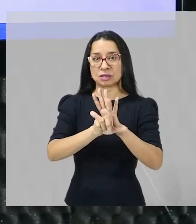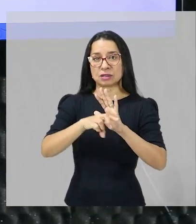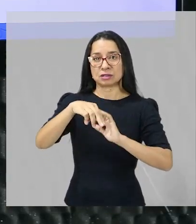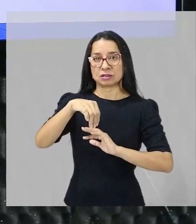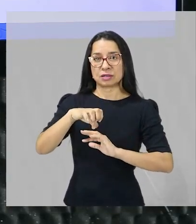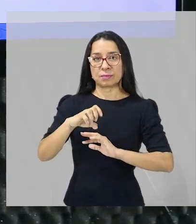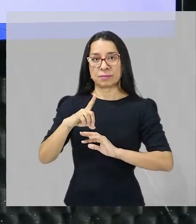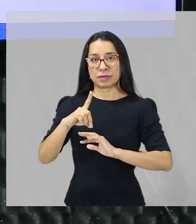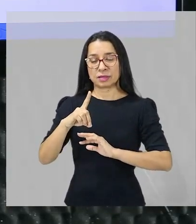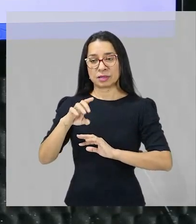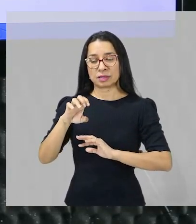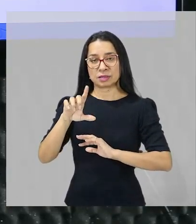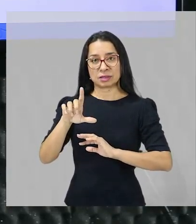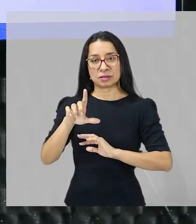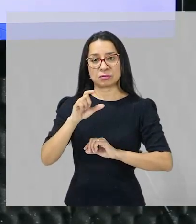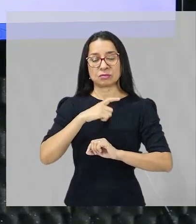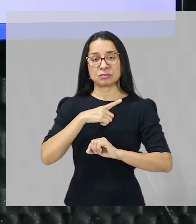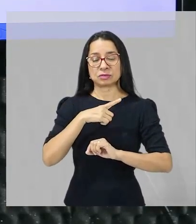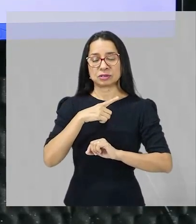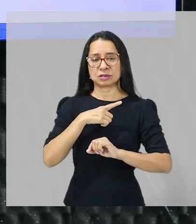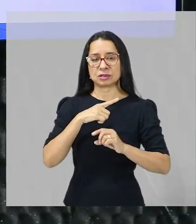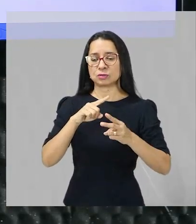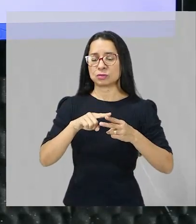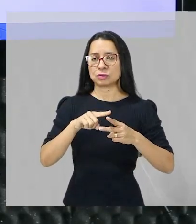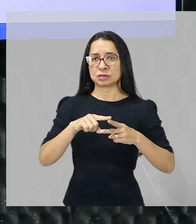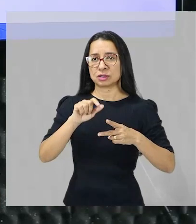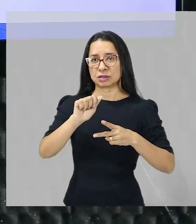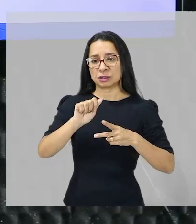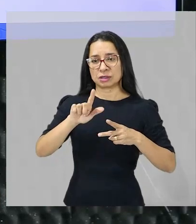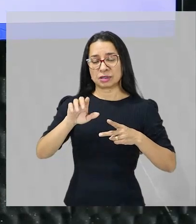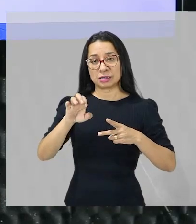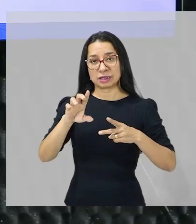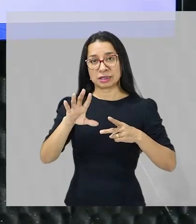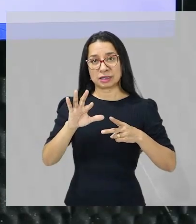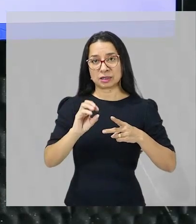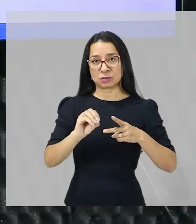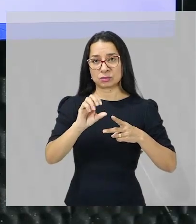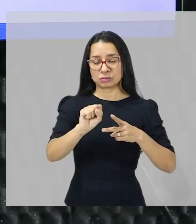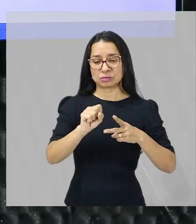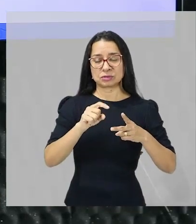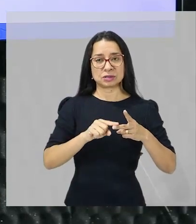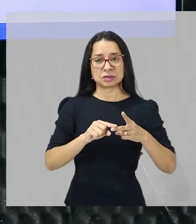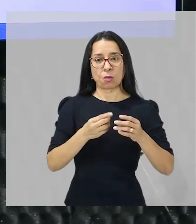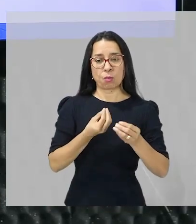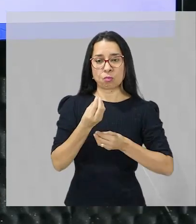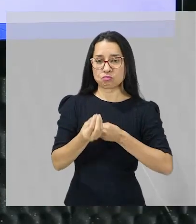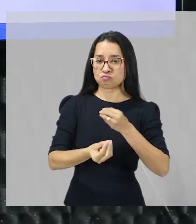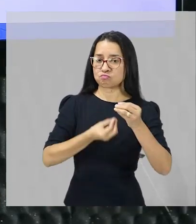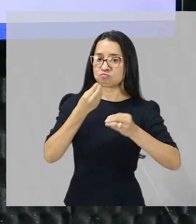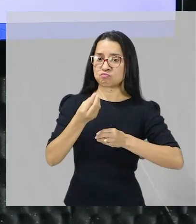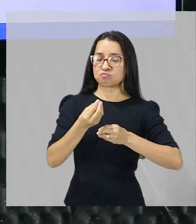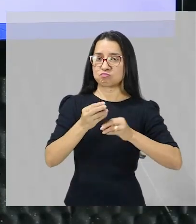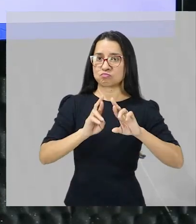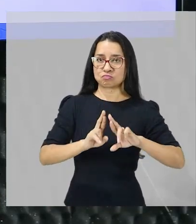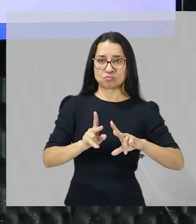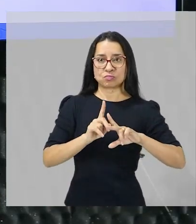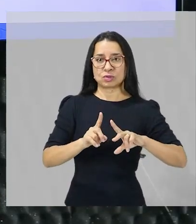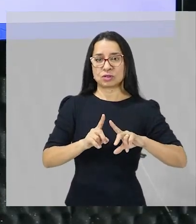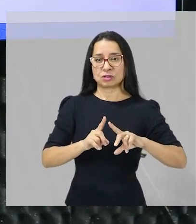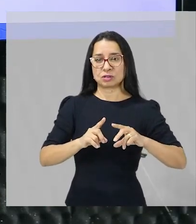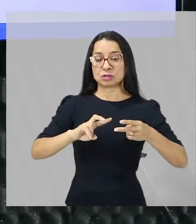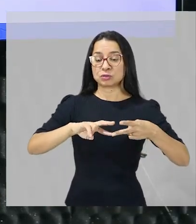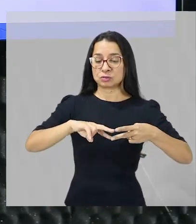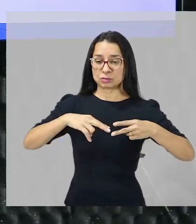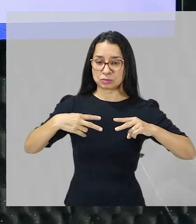Tem os alelos, que são formas alternativas dos genes, tem alelos dominantes e